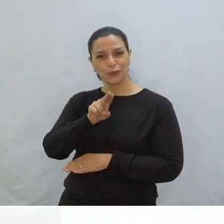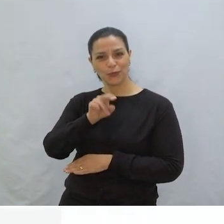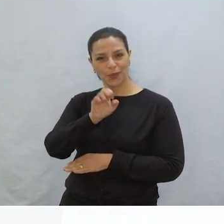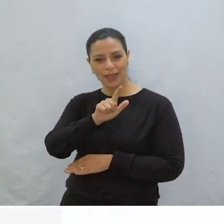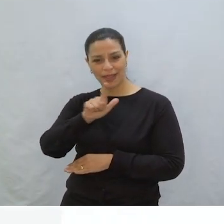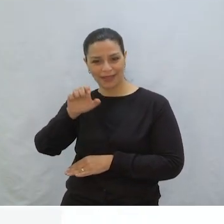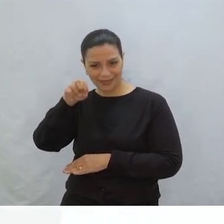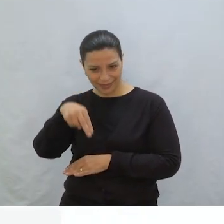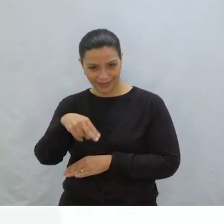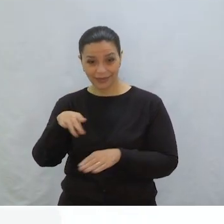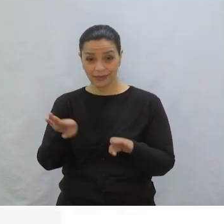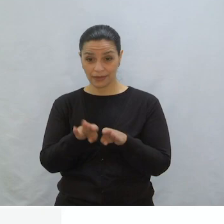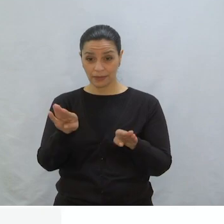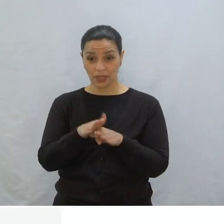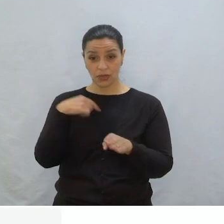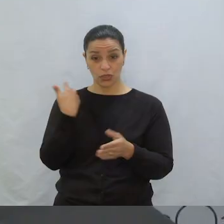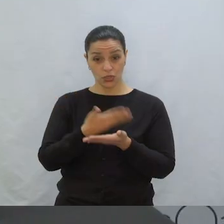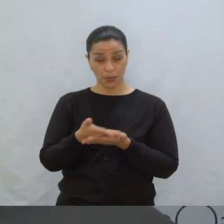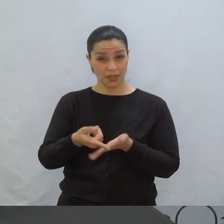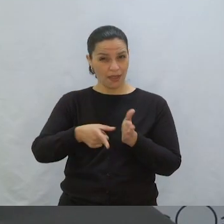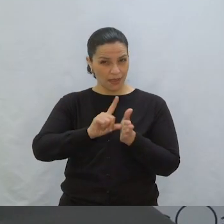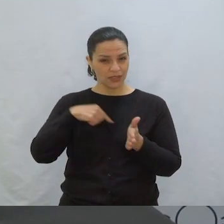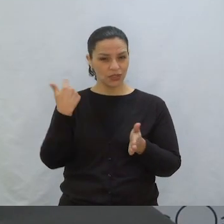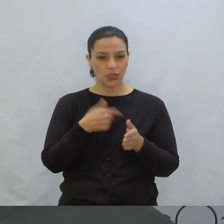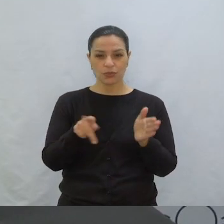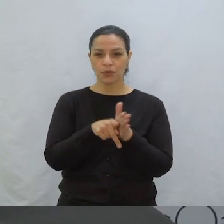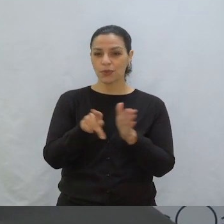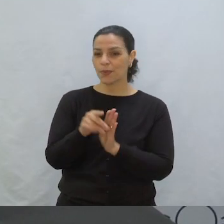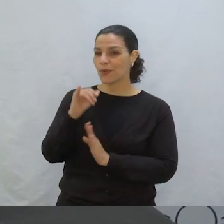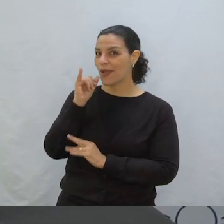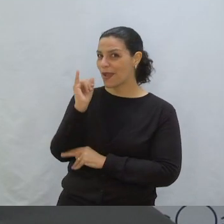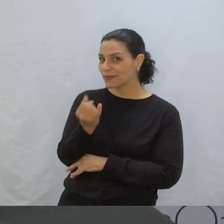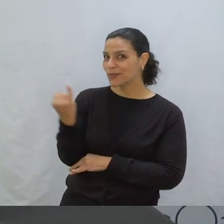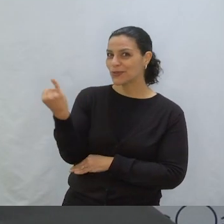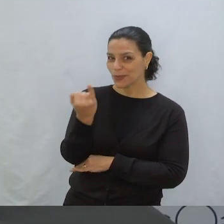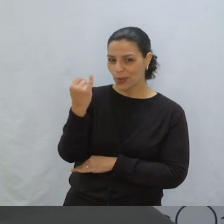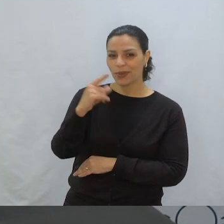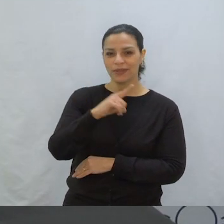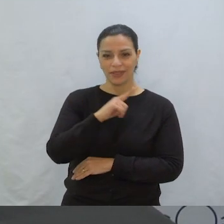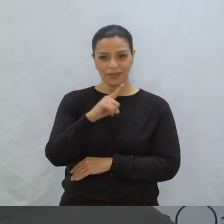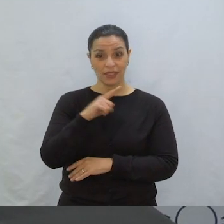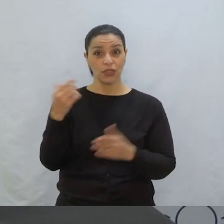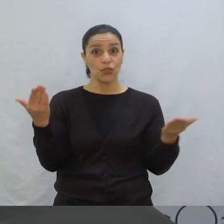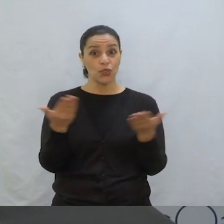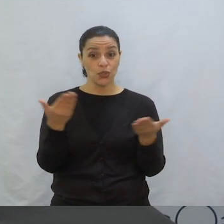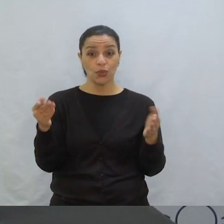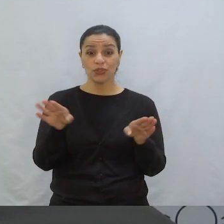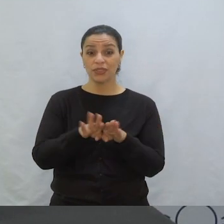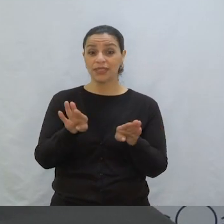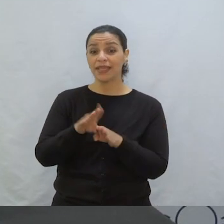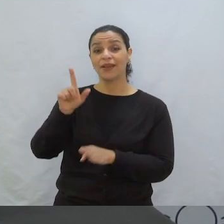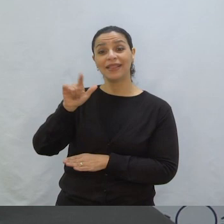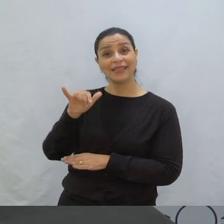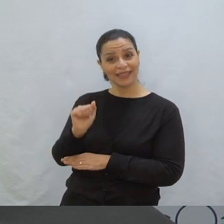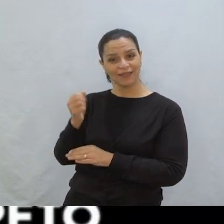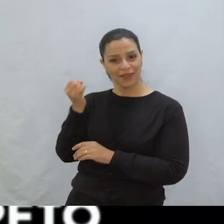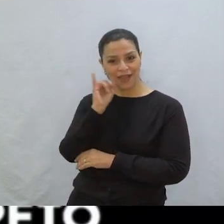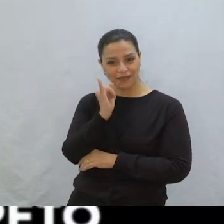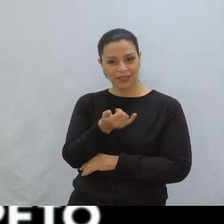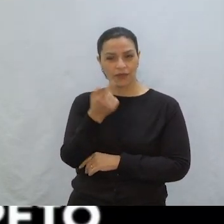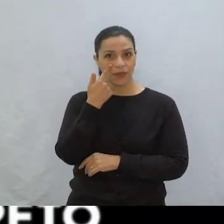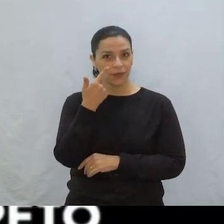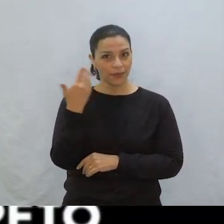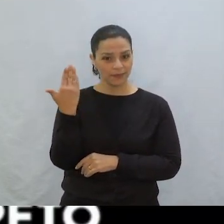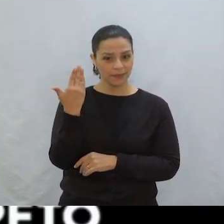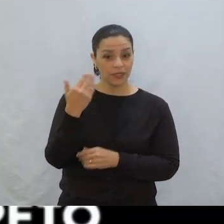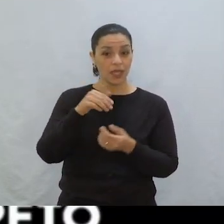professora Sueli. E antes da gente iniciar, vamos para aquele nosso recadinho inicial bem importante e hoje vai ser da Lia. Vamos